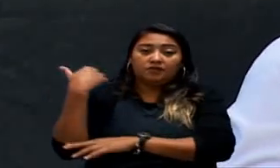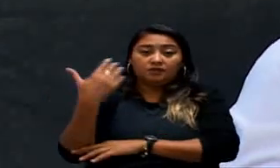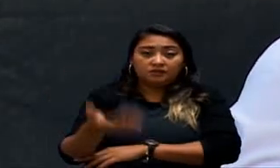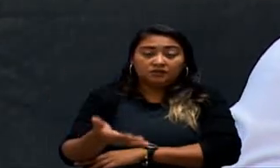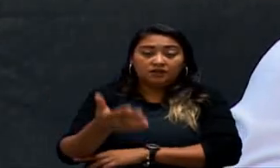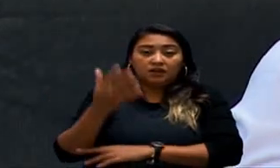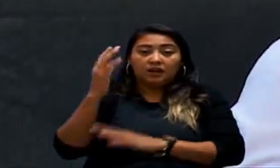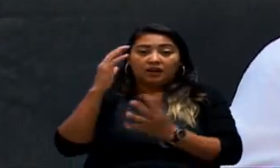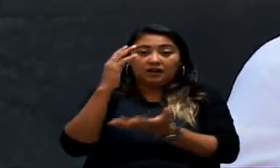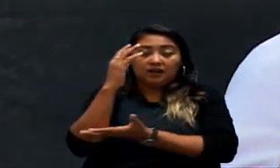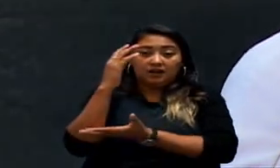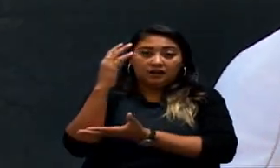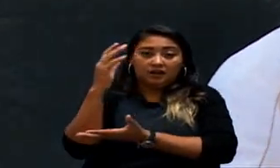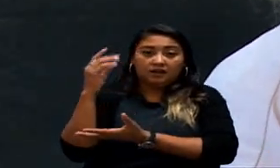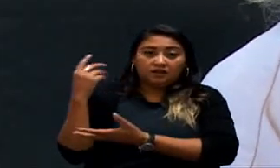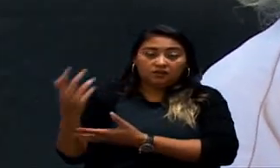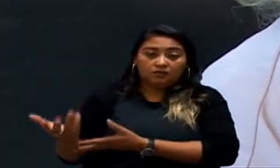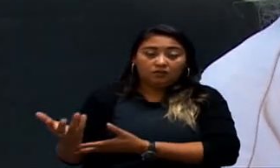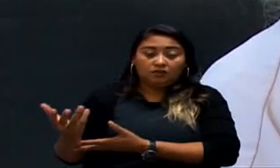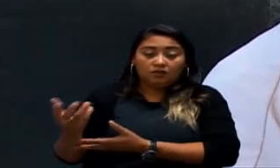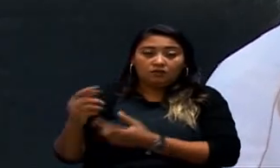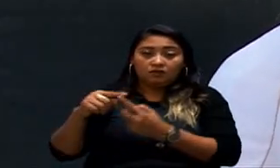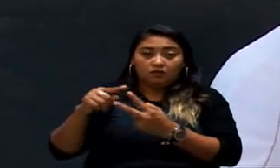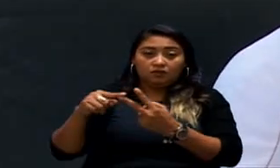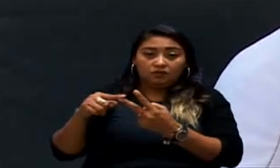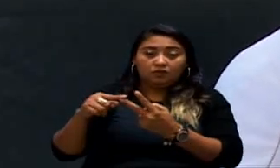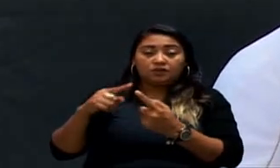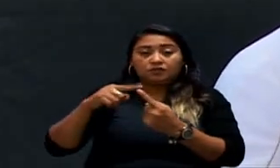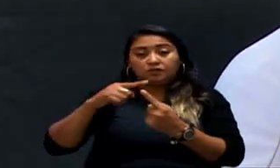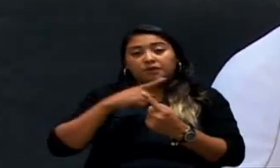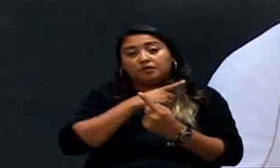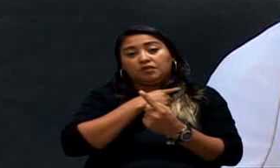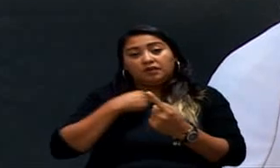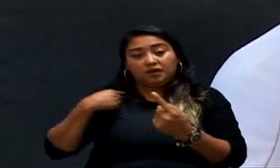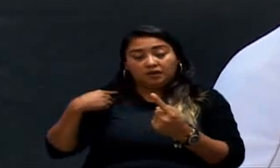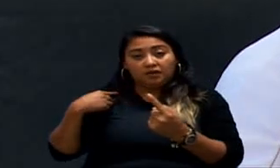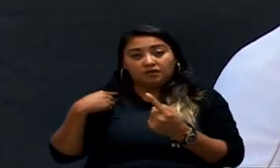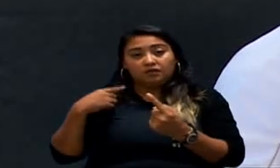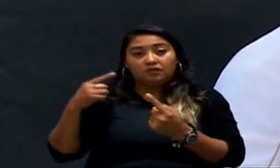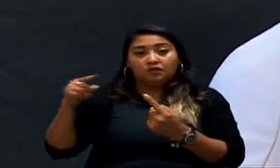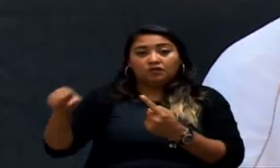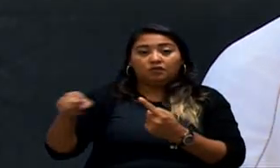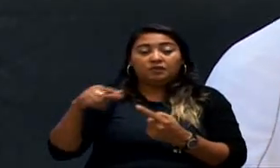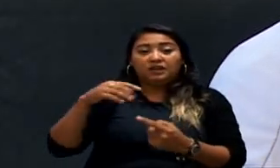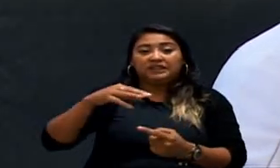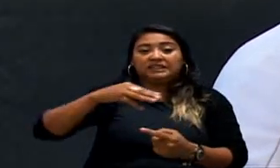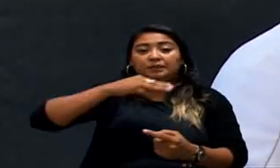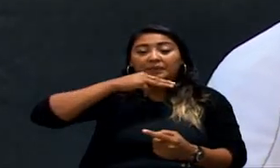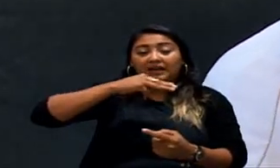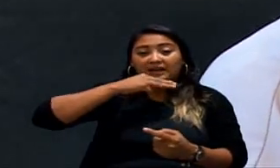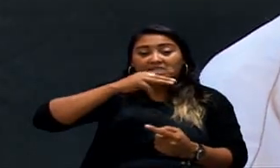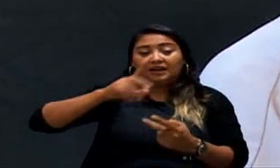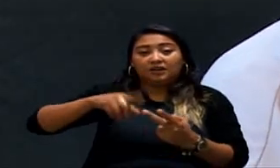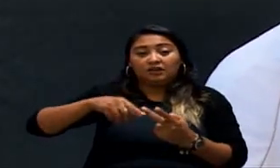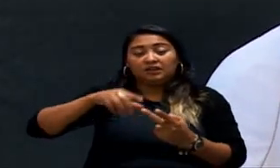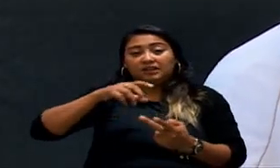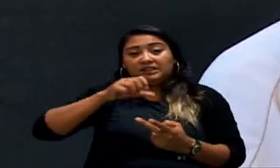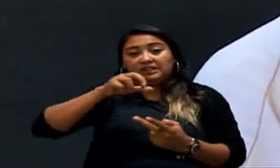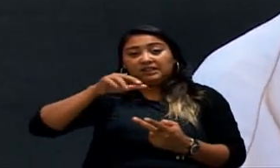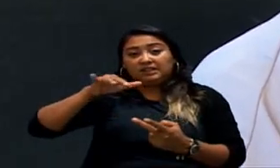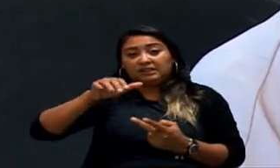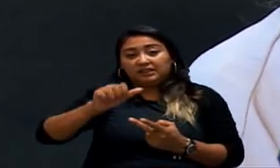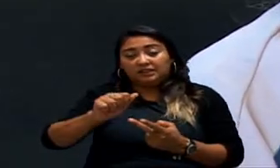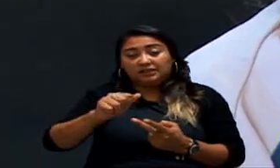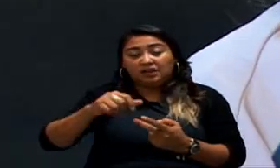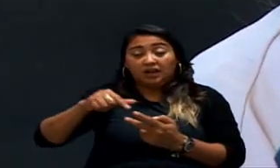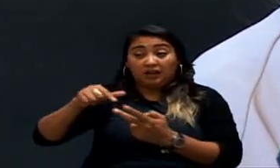dentro da casa dele, uma que estava morrendo, segundo ele, duas frutíferas, uma mangueira e uma de cereja do Rio Grande.